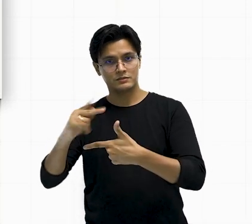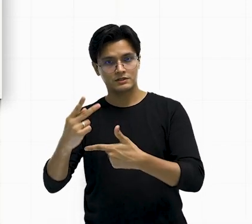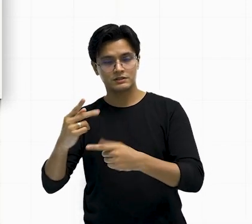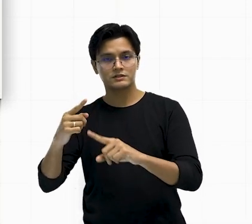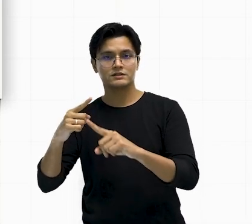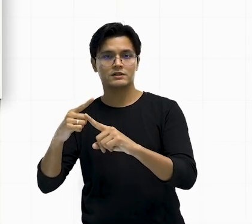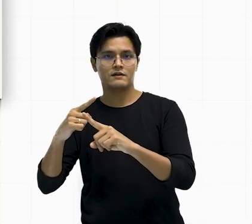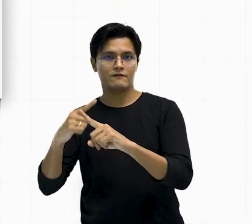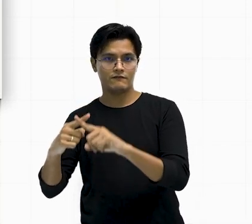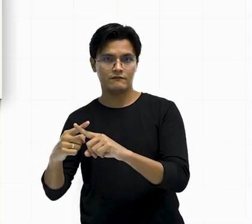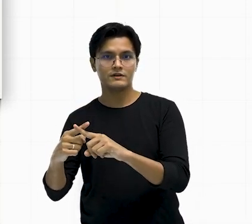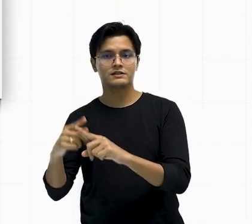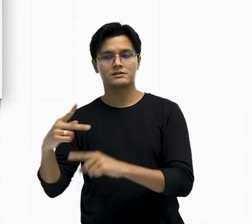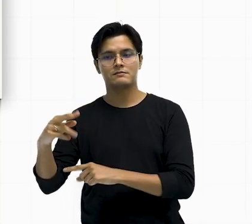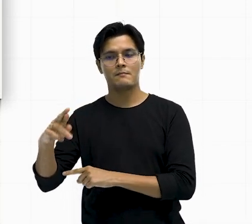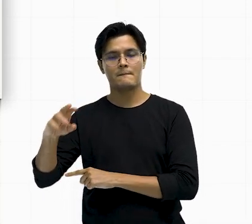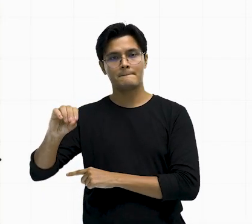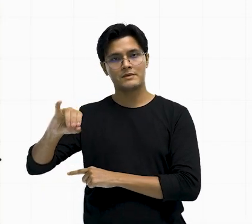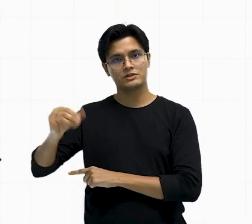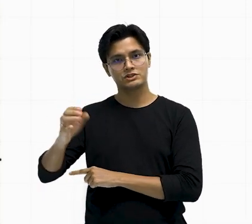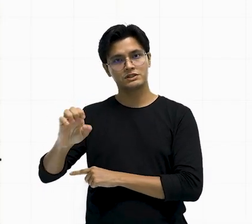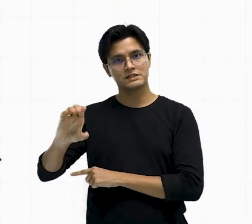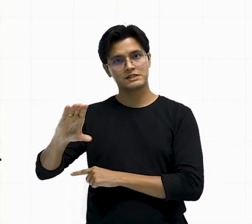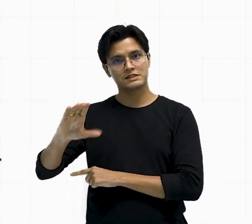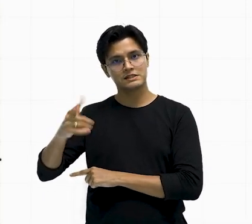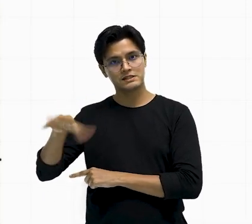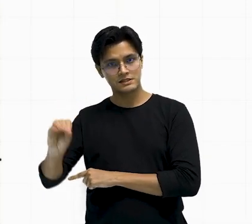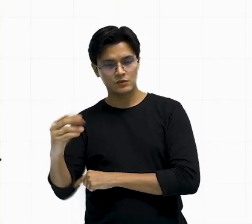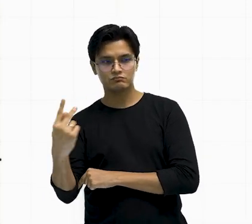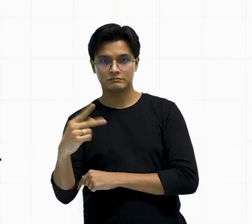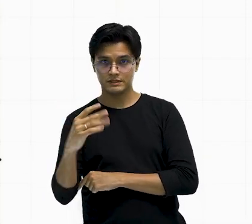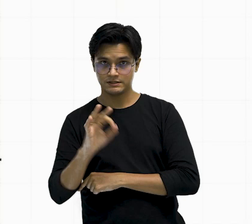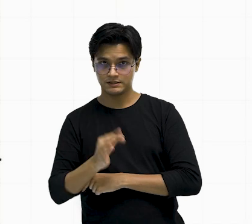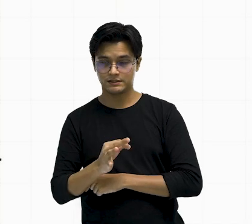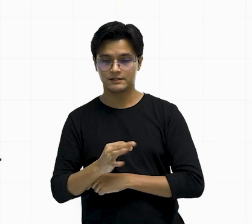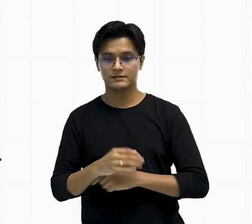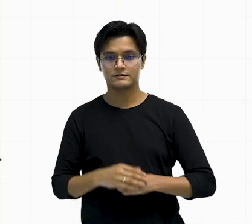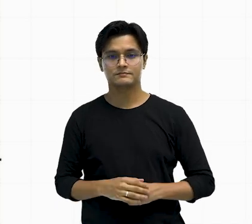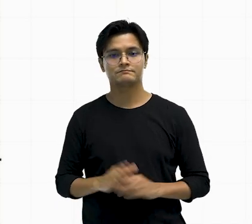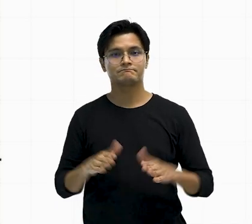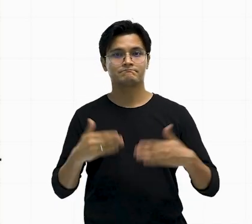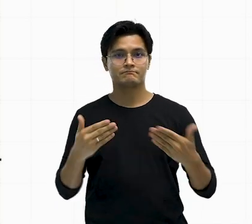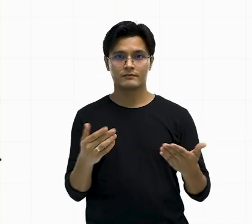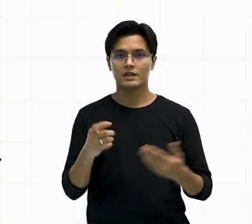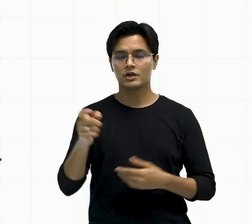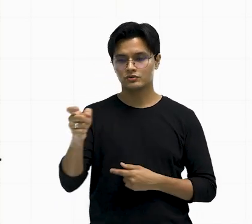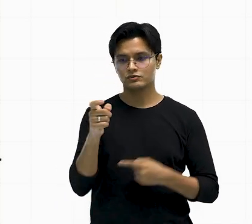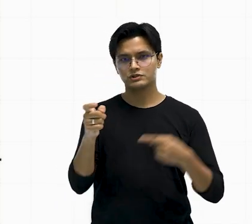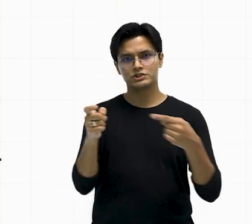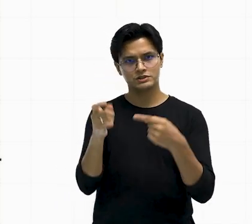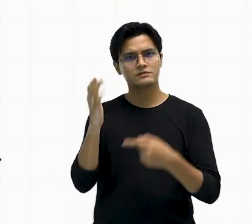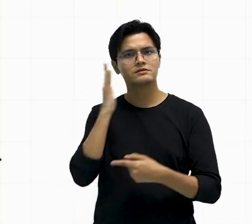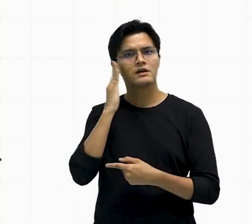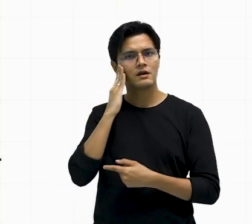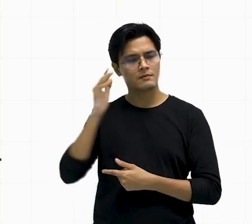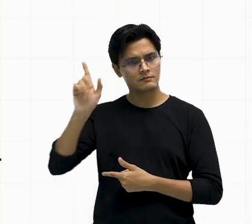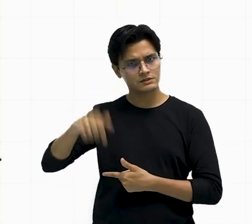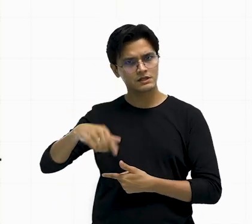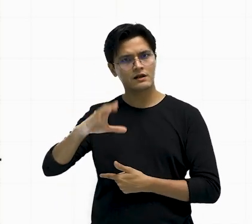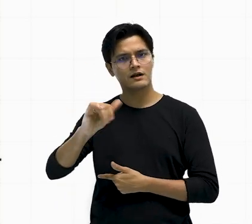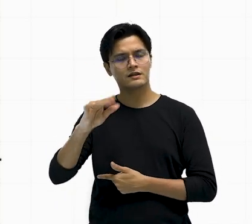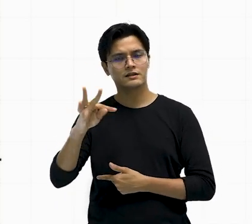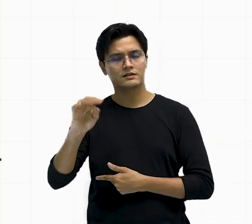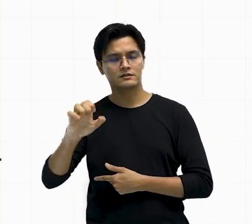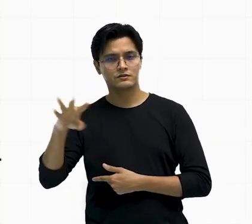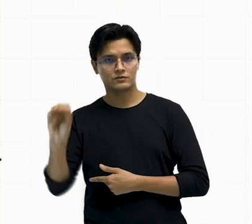sua projeção. Perfeito? Então aqui, ó, esse x nós já vimos que é um cateto.